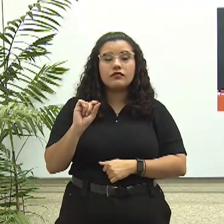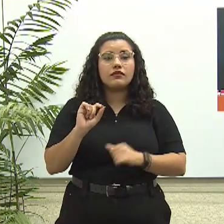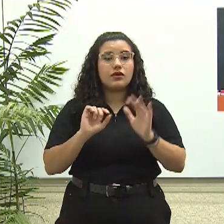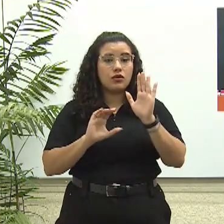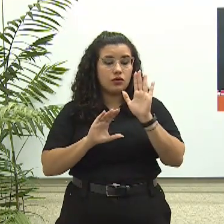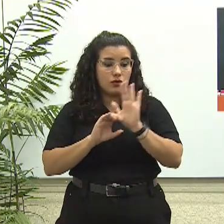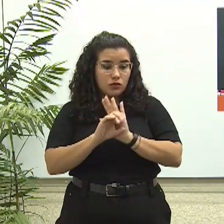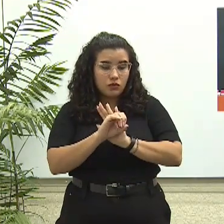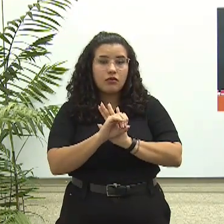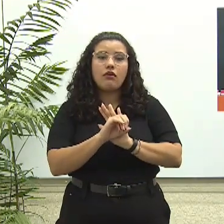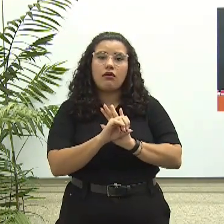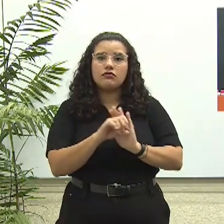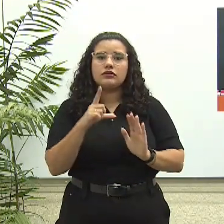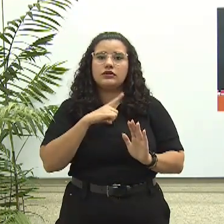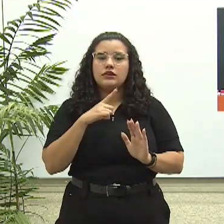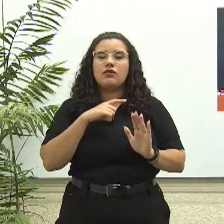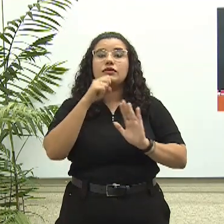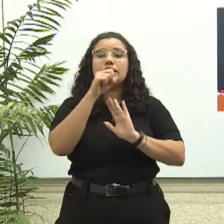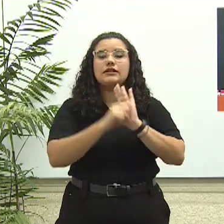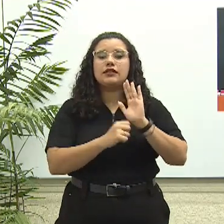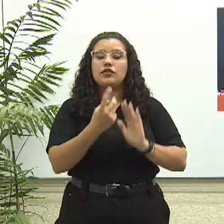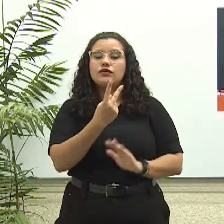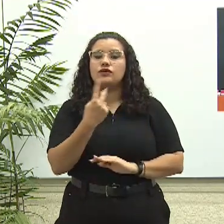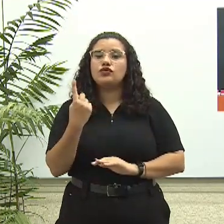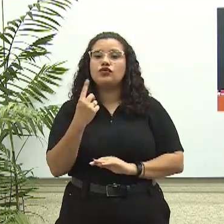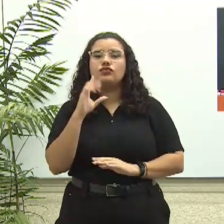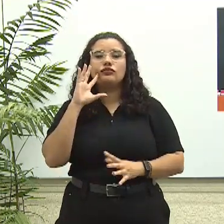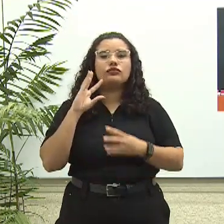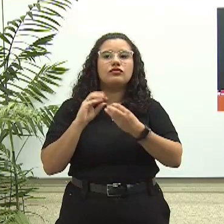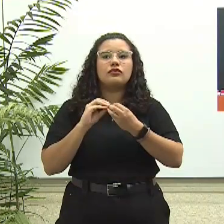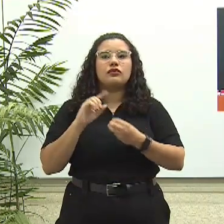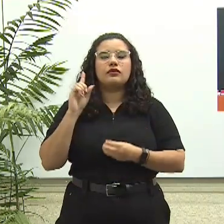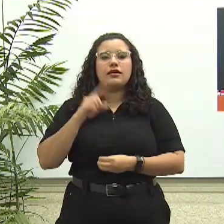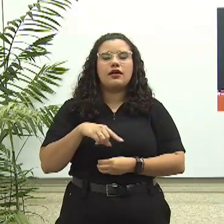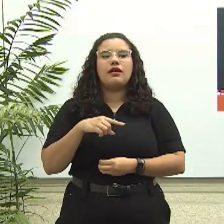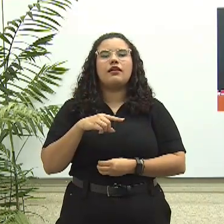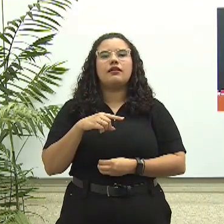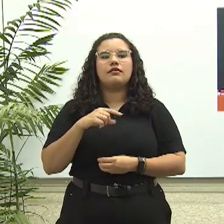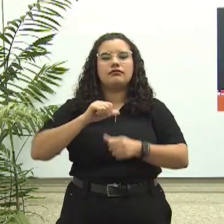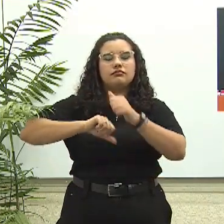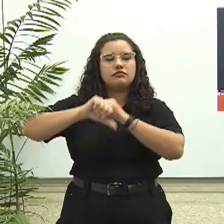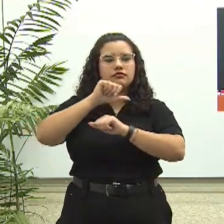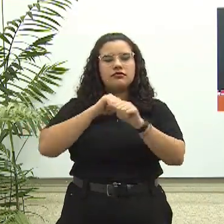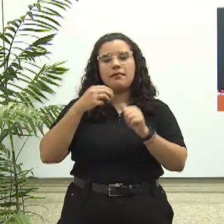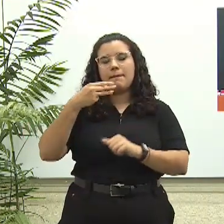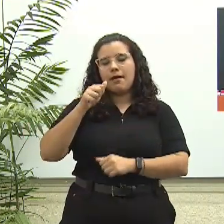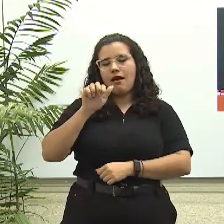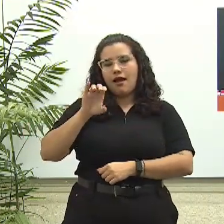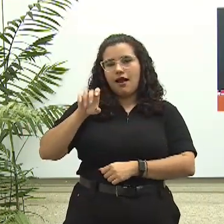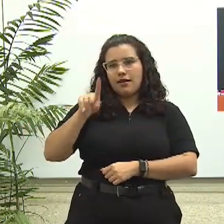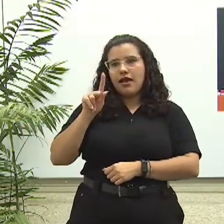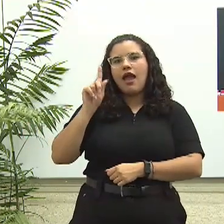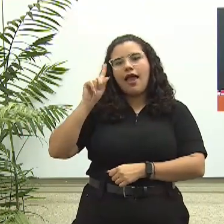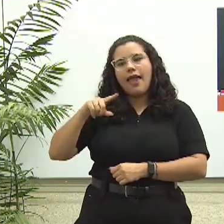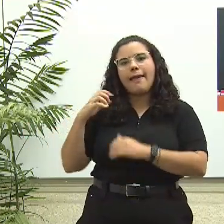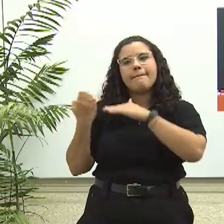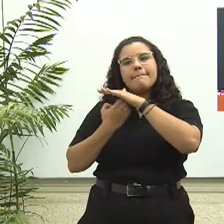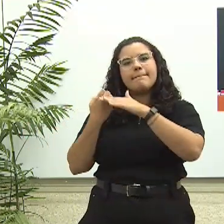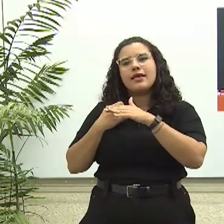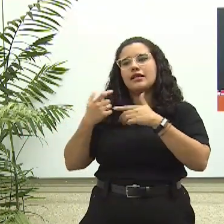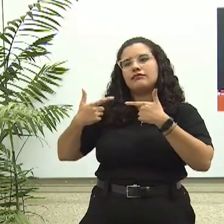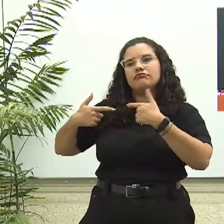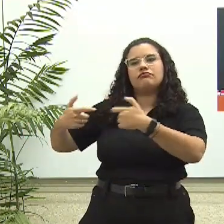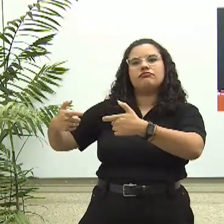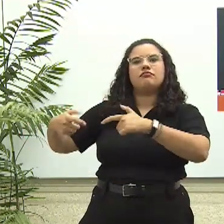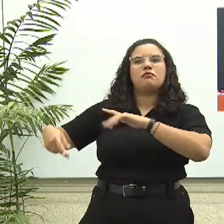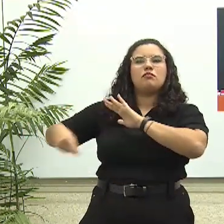Google está para o século XXI como a lockheed Martin está para o século XX que era a empresa de tecnologia Militar da Guerra